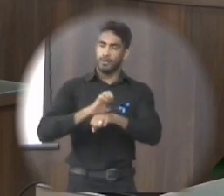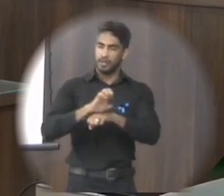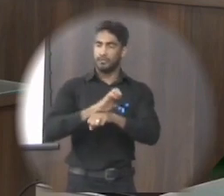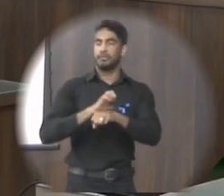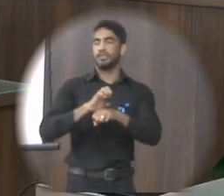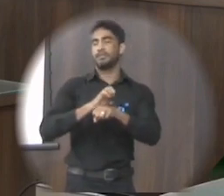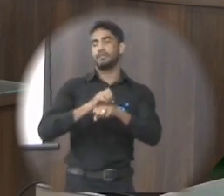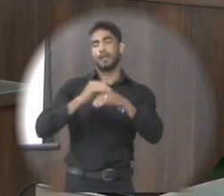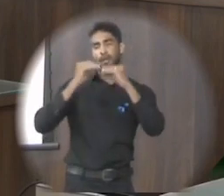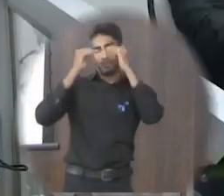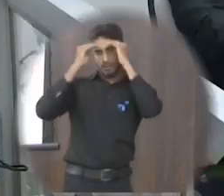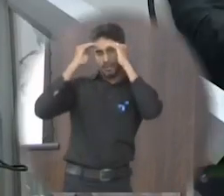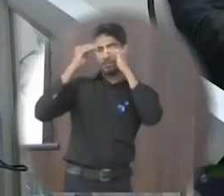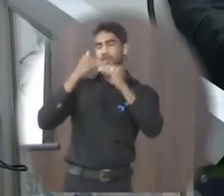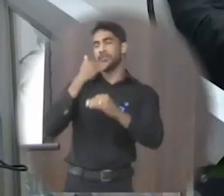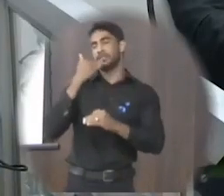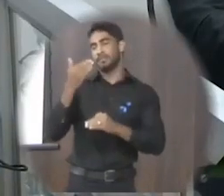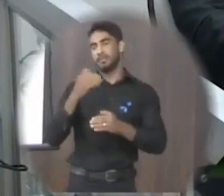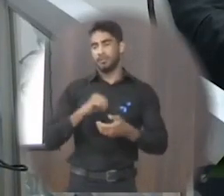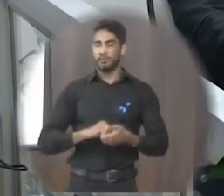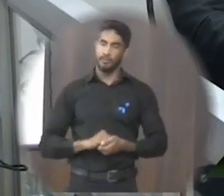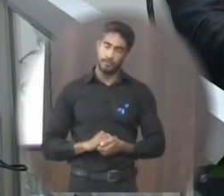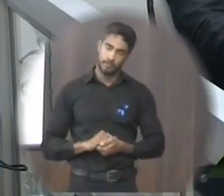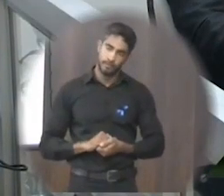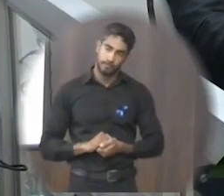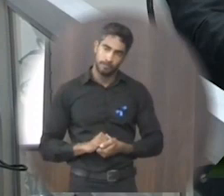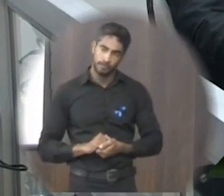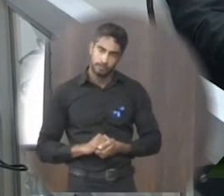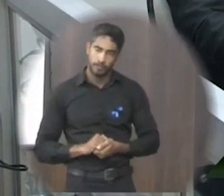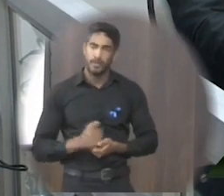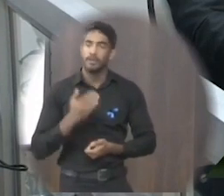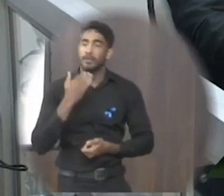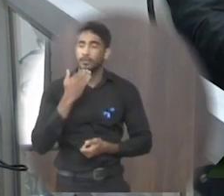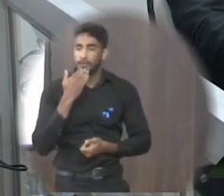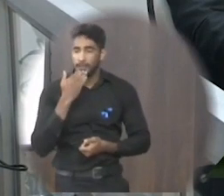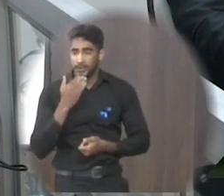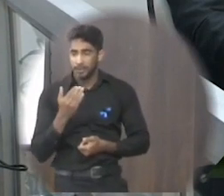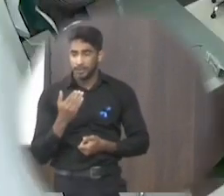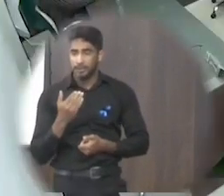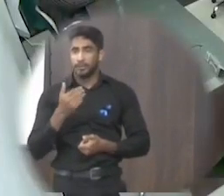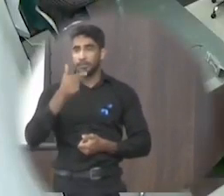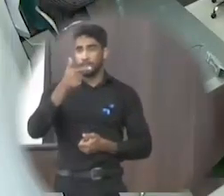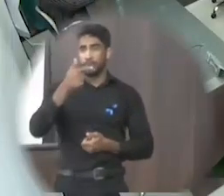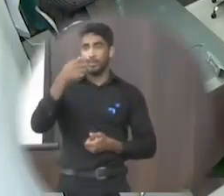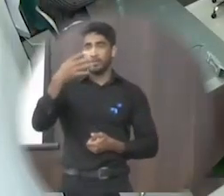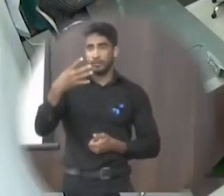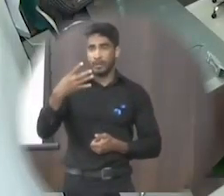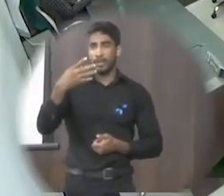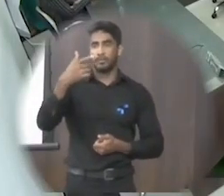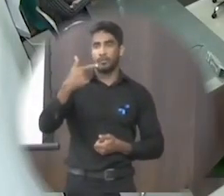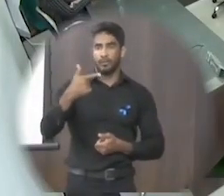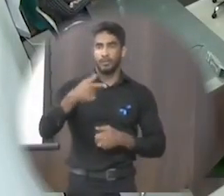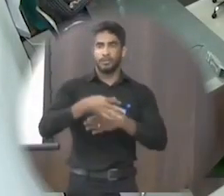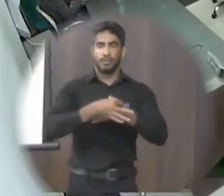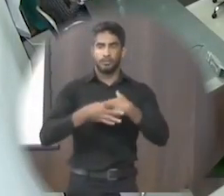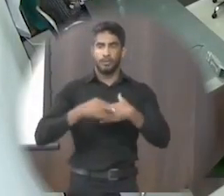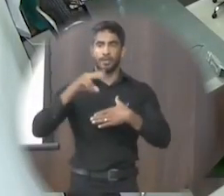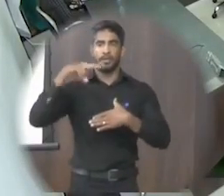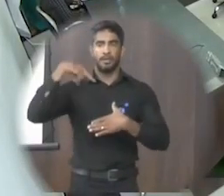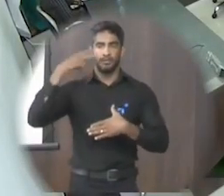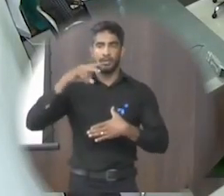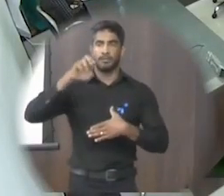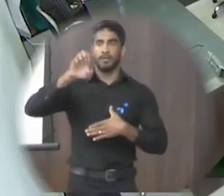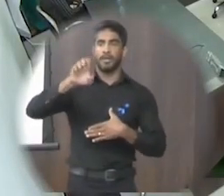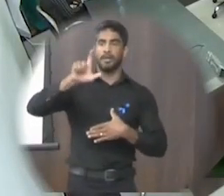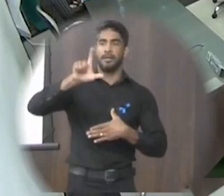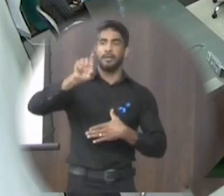atendimento dessa demanda. Indicação necessidade 242-2021, de autoria do vereador